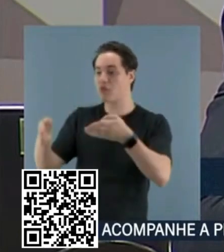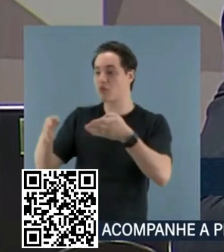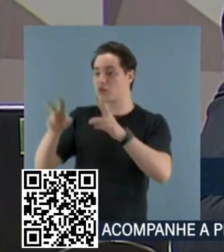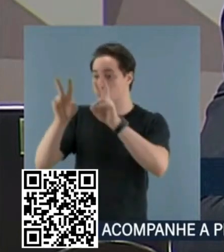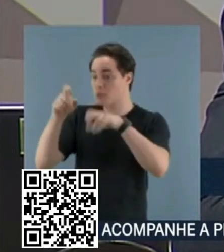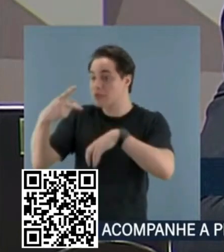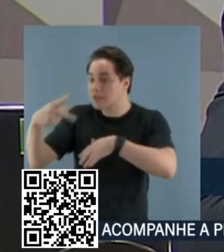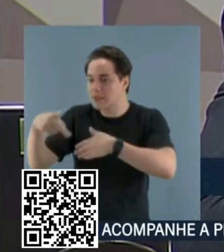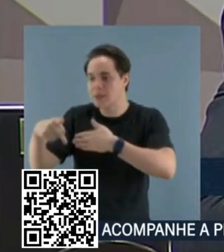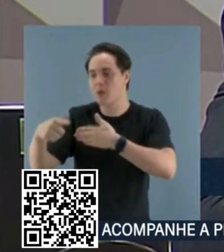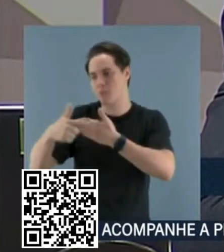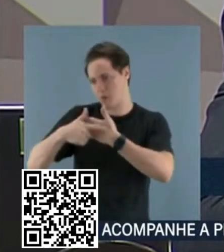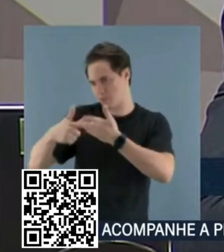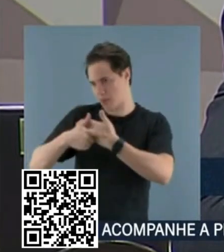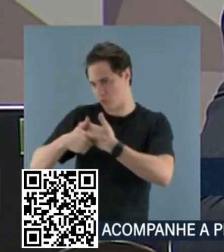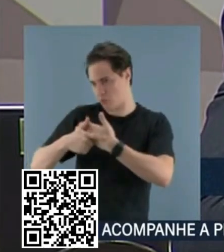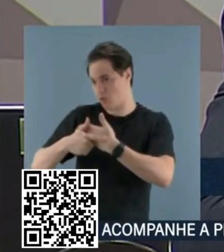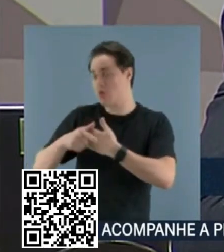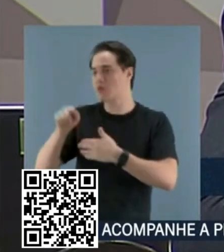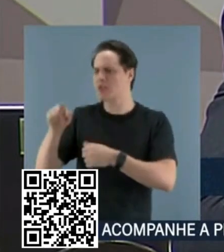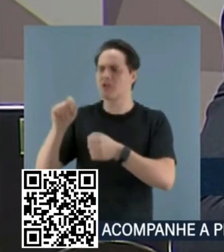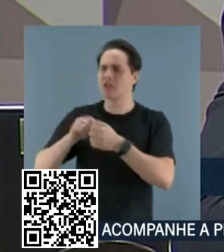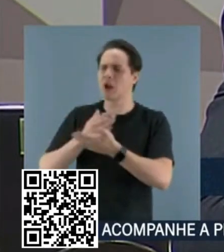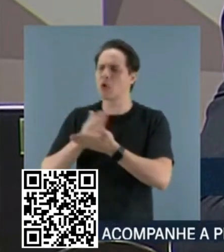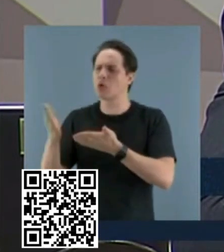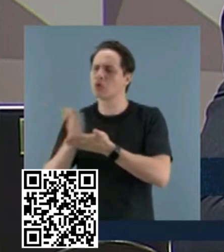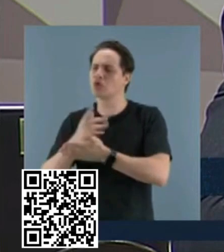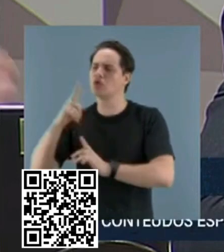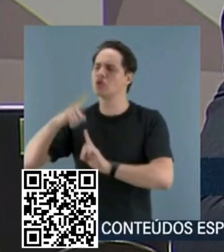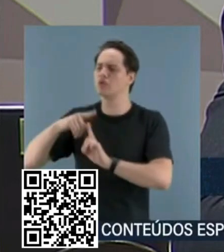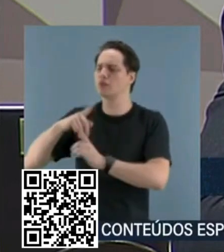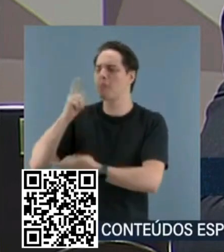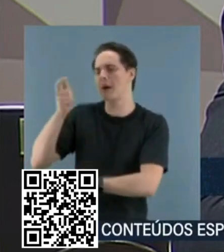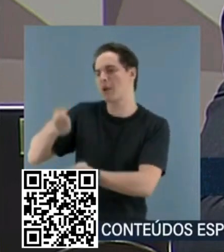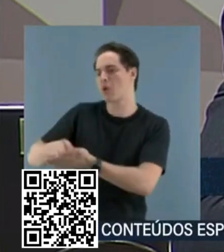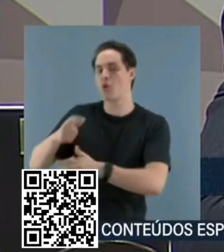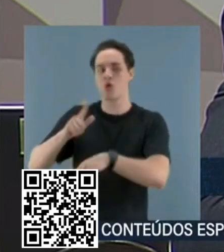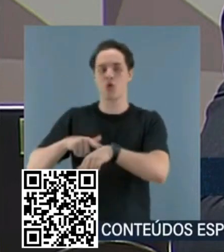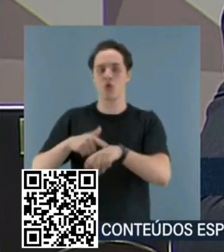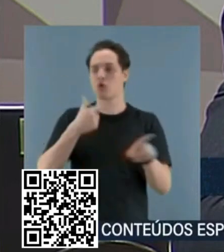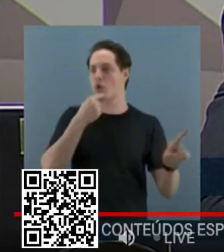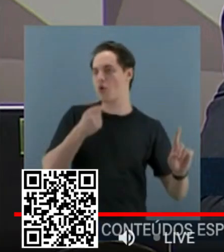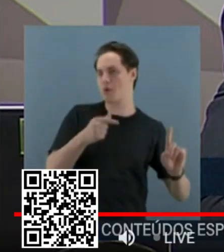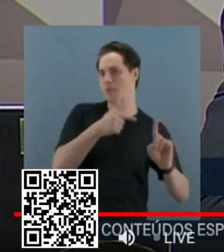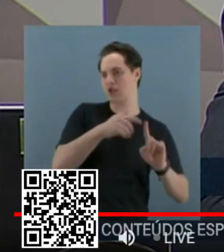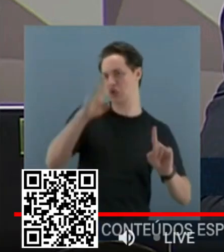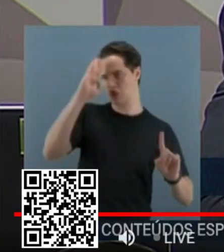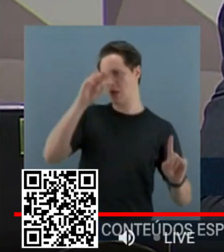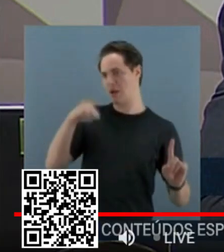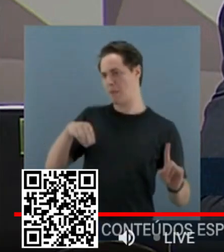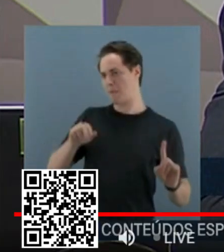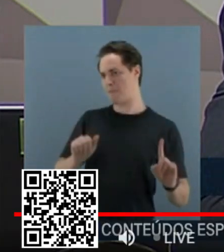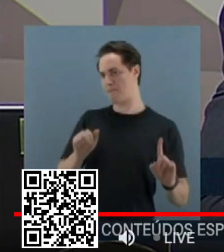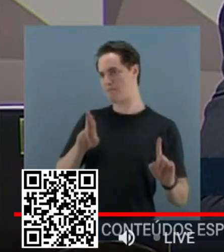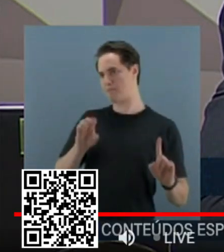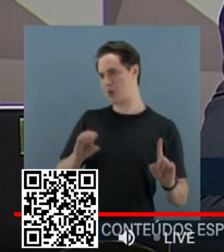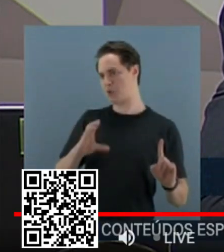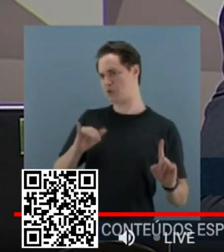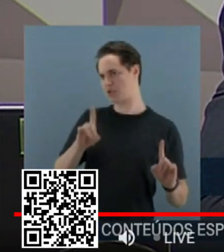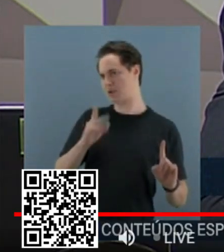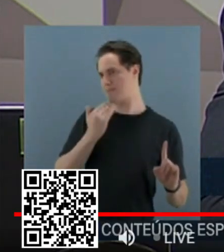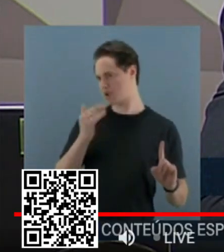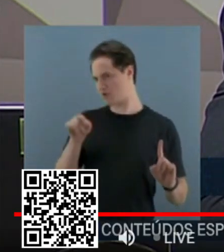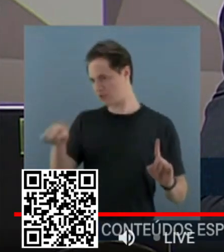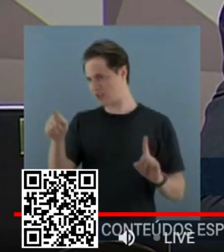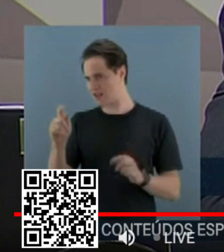senhor, o senhor Sim. dos Reis. O senhor fazia algum tipo de pagamento quando o Mauro Cid lhe solicitava? Não, referente às ações